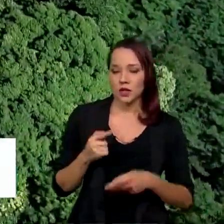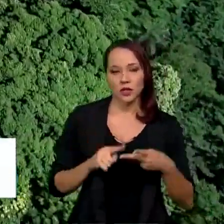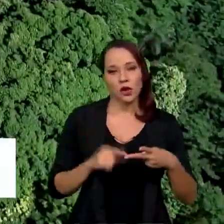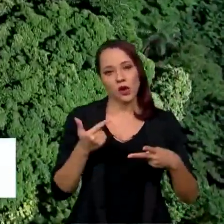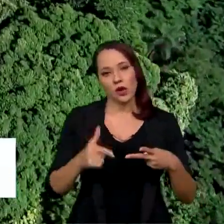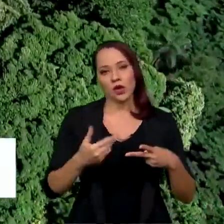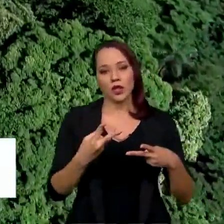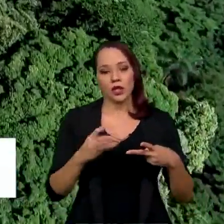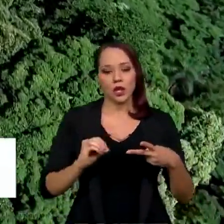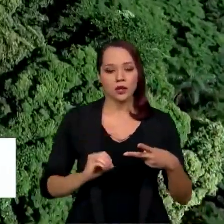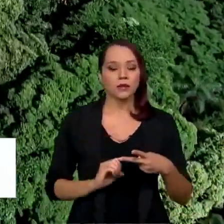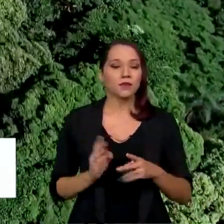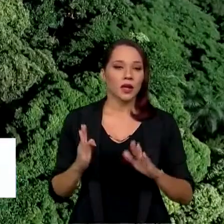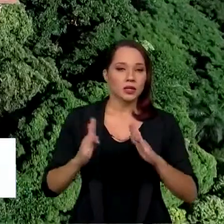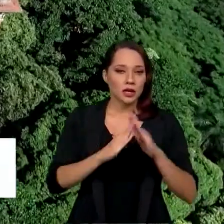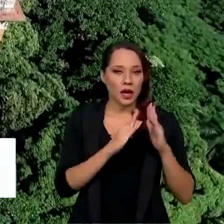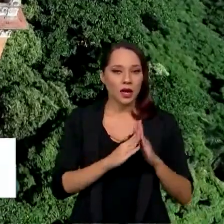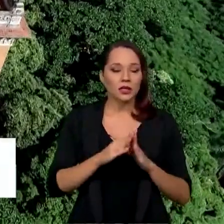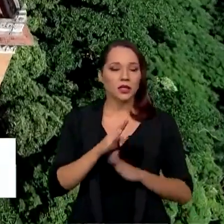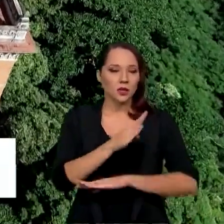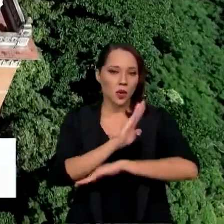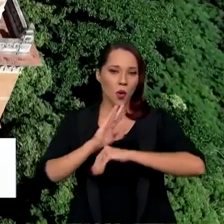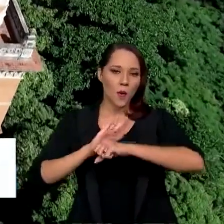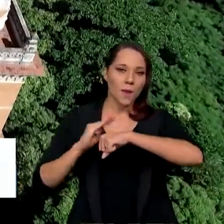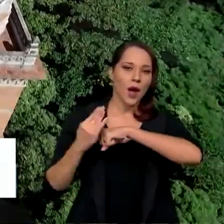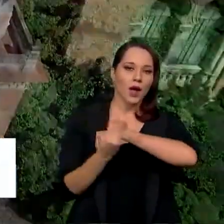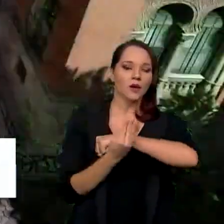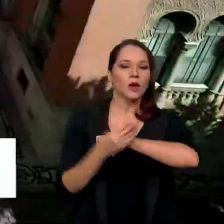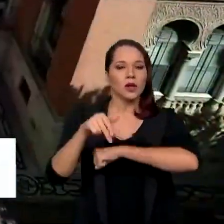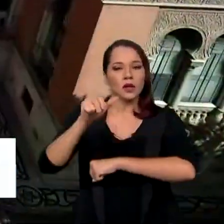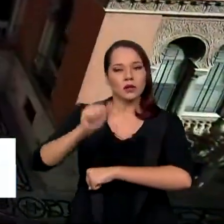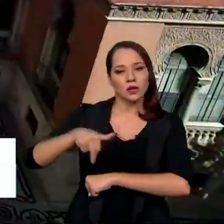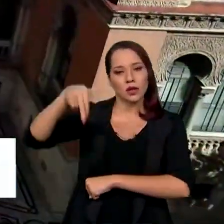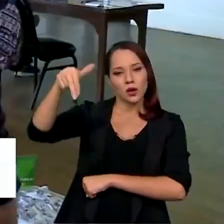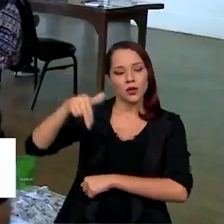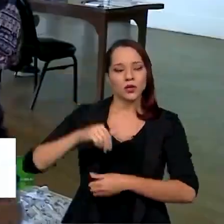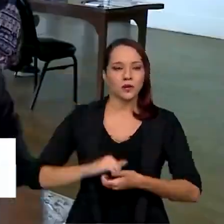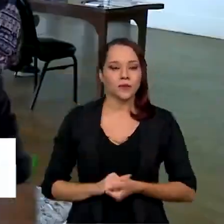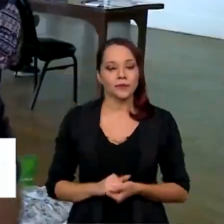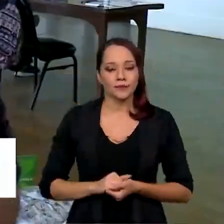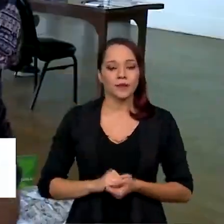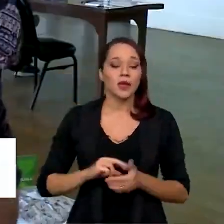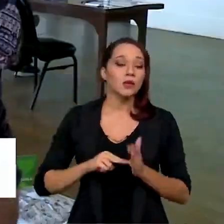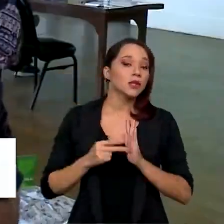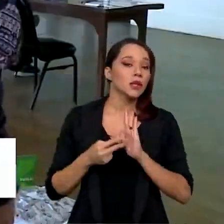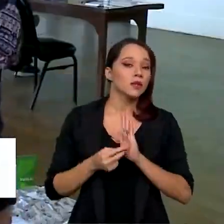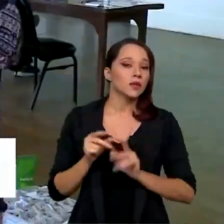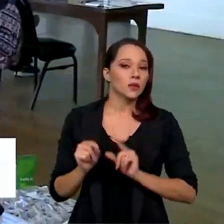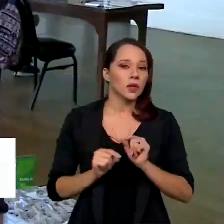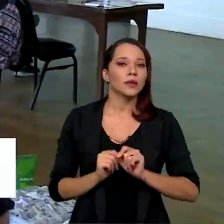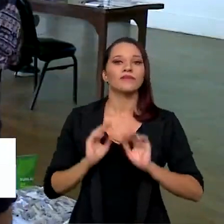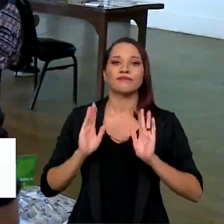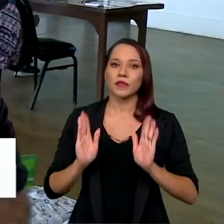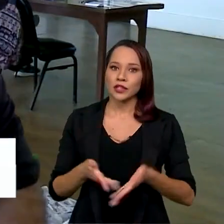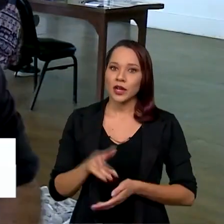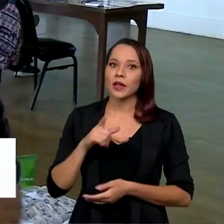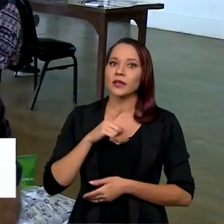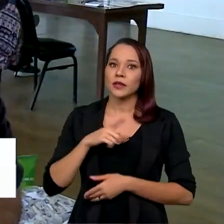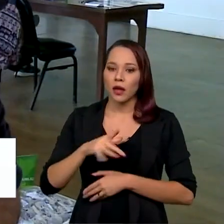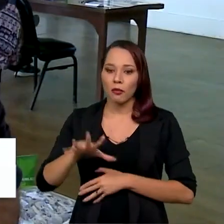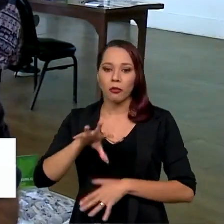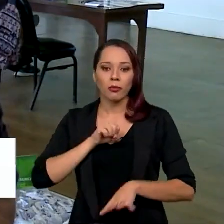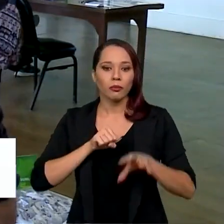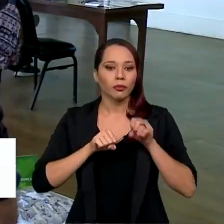30. Eles moram nos bairros de Vila Isabel, na Zona Norte, e na Ilha de Paquetá. Significa que, de fato, a gente já tem a